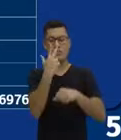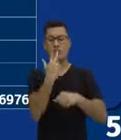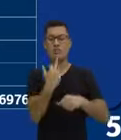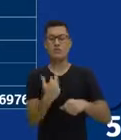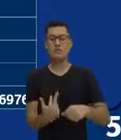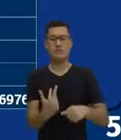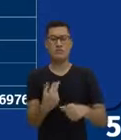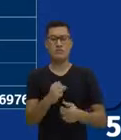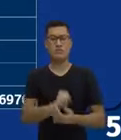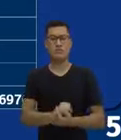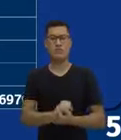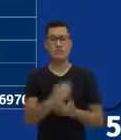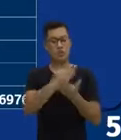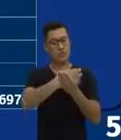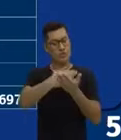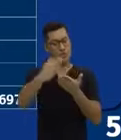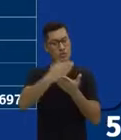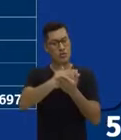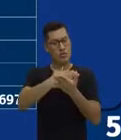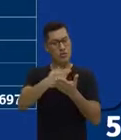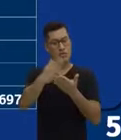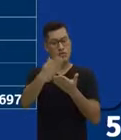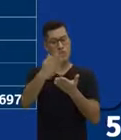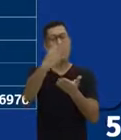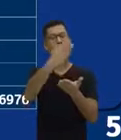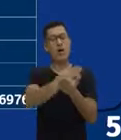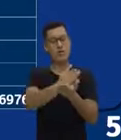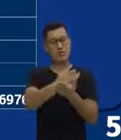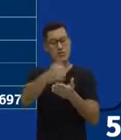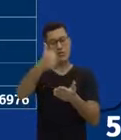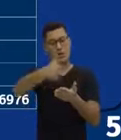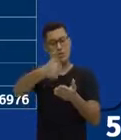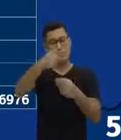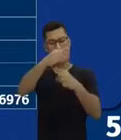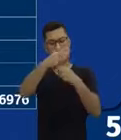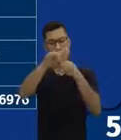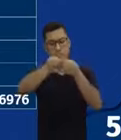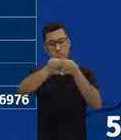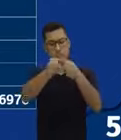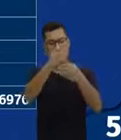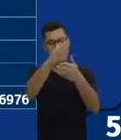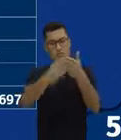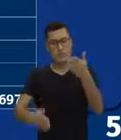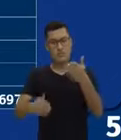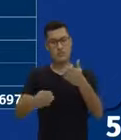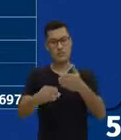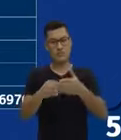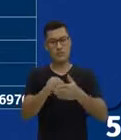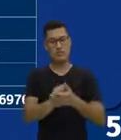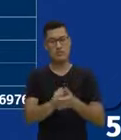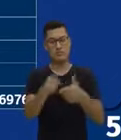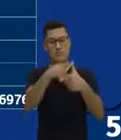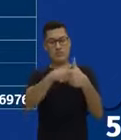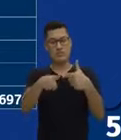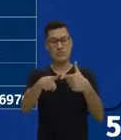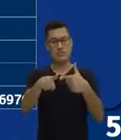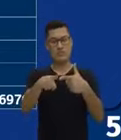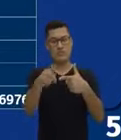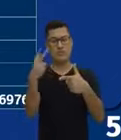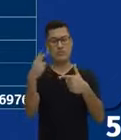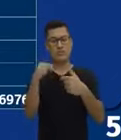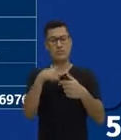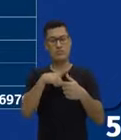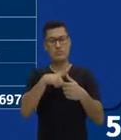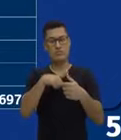né? É, quase. Quando começou o processo antes da primeira divisão, supondo que tenha duas bactérias, certo? Como elas vão sofrer fissão